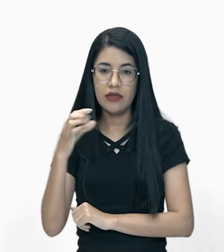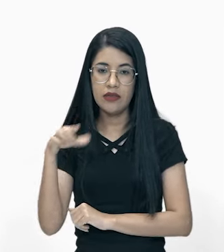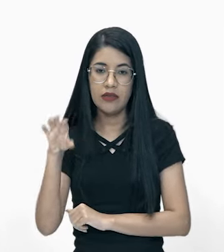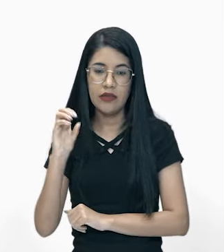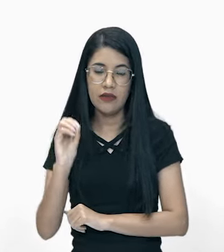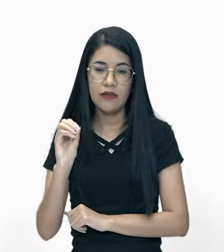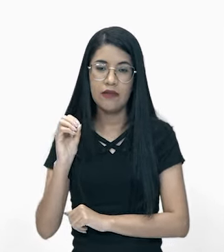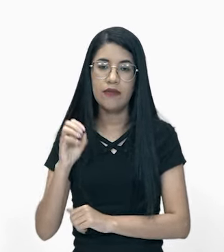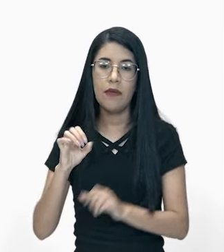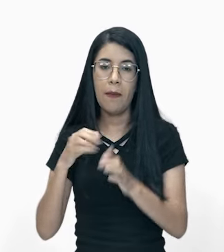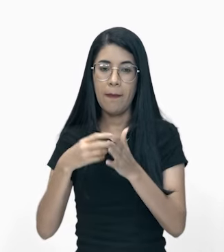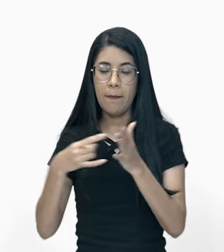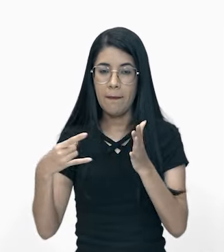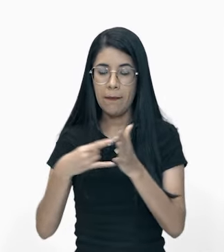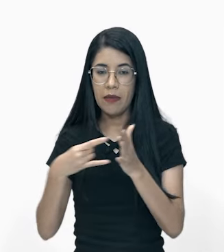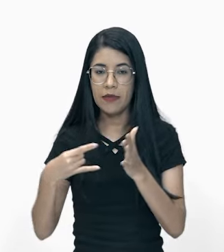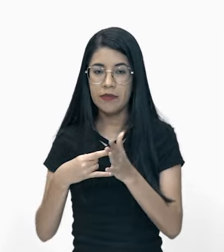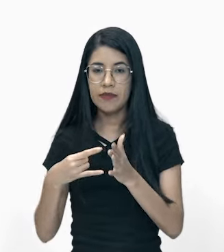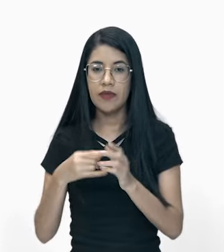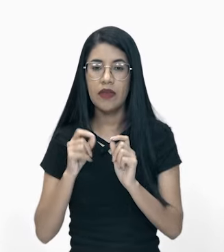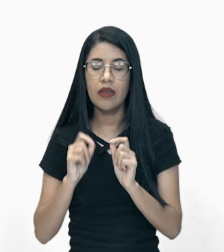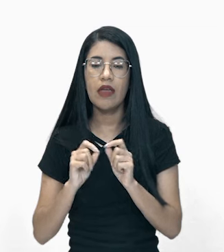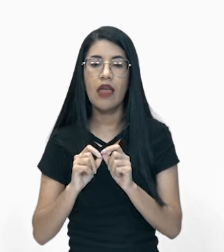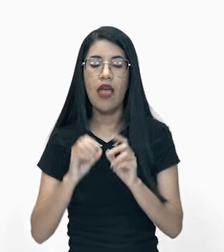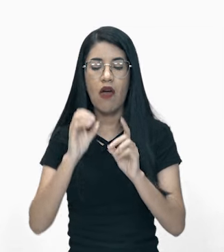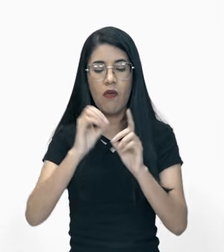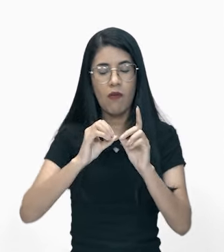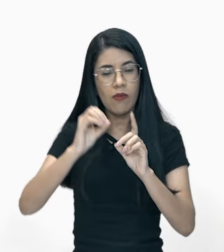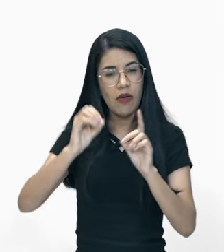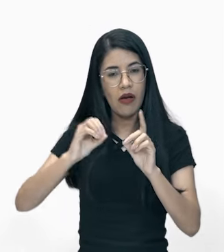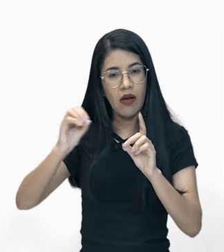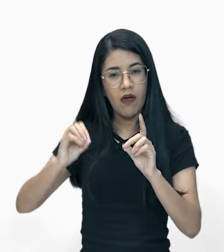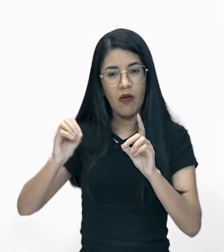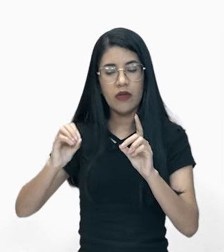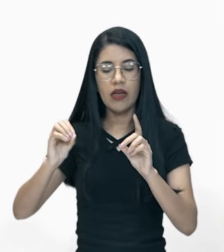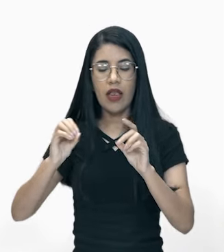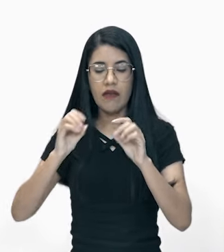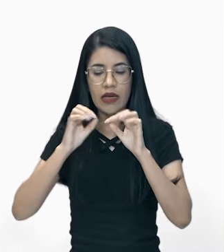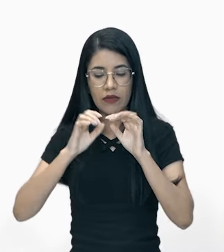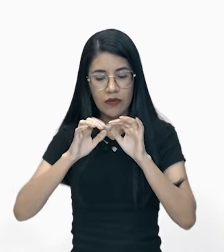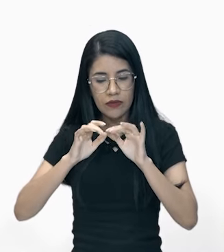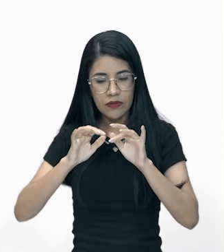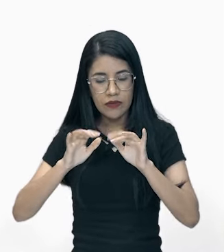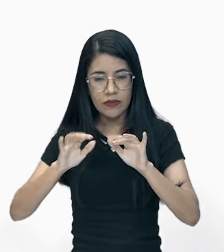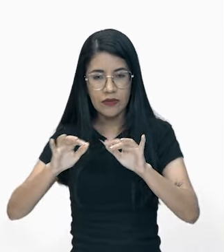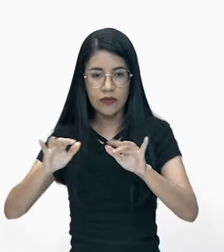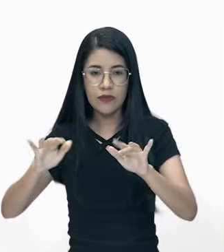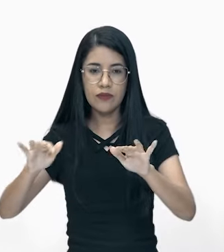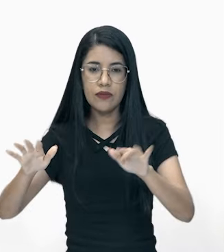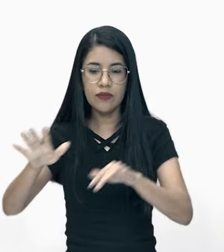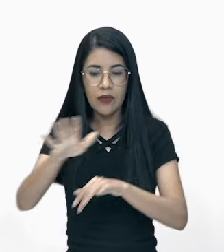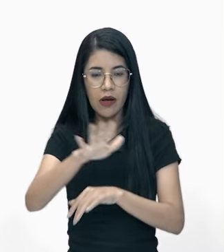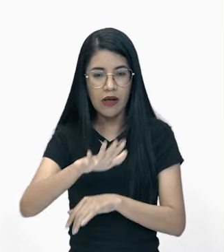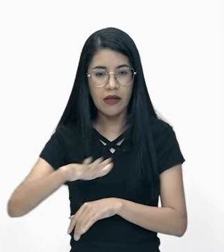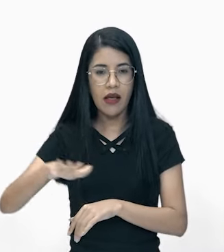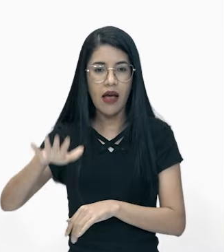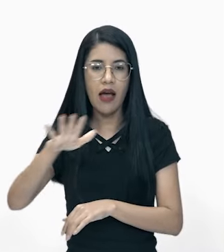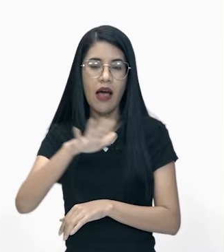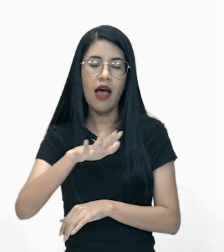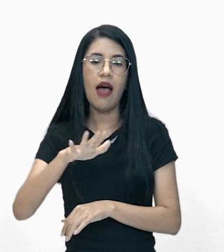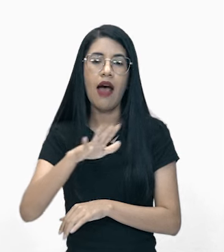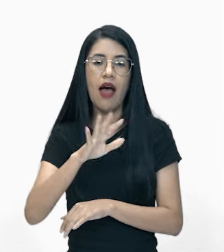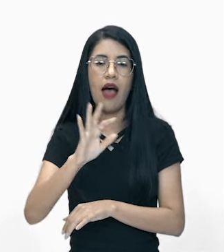eletromagnética, como sendo uma onda que viaja através do espaço